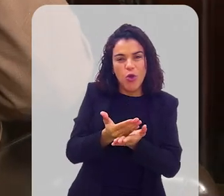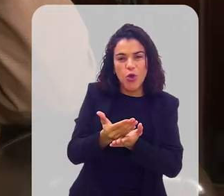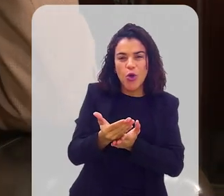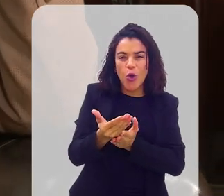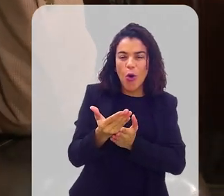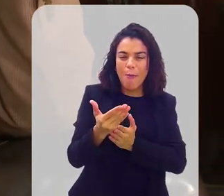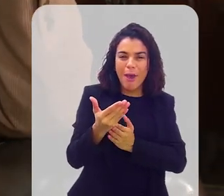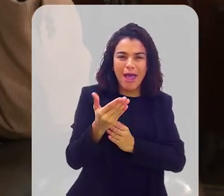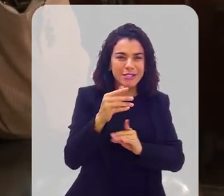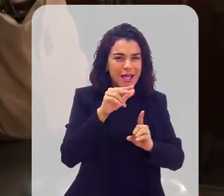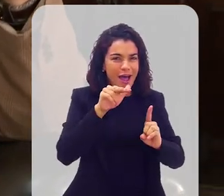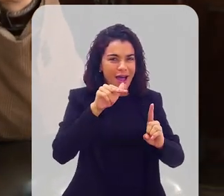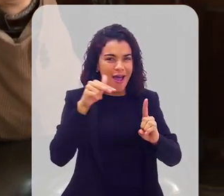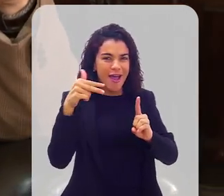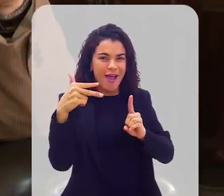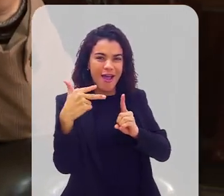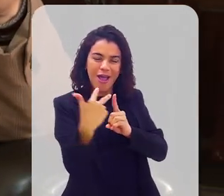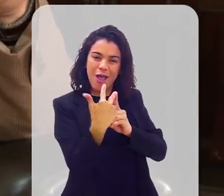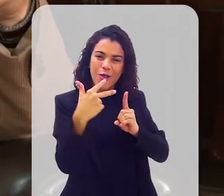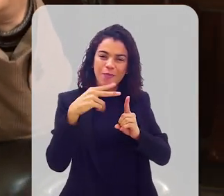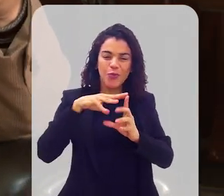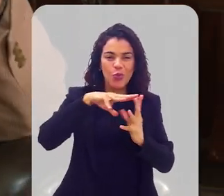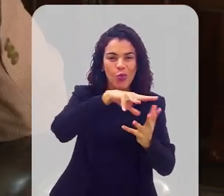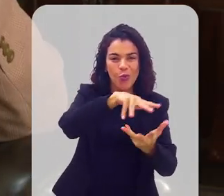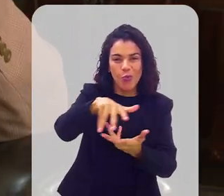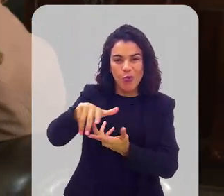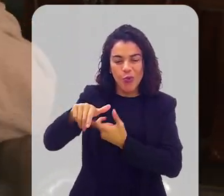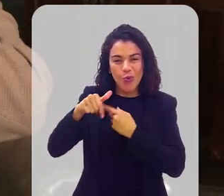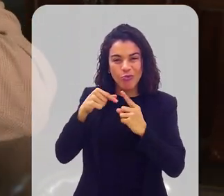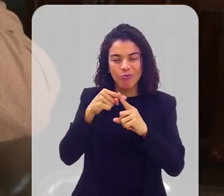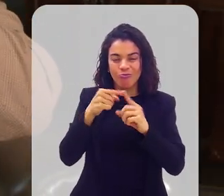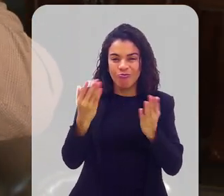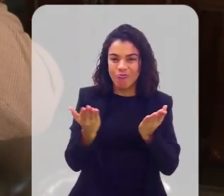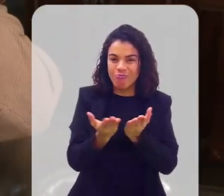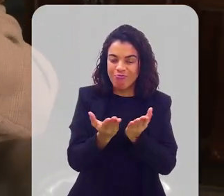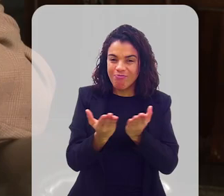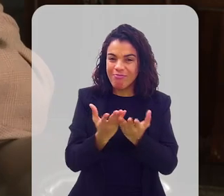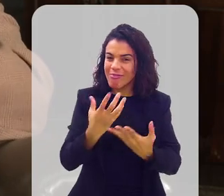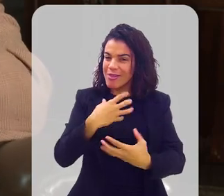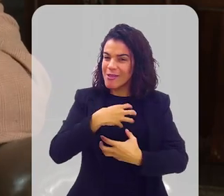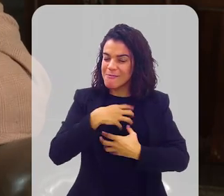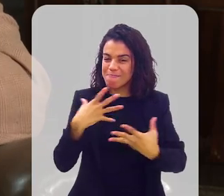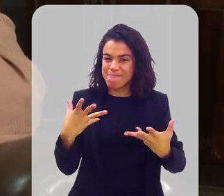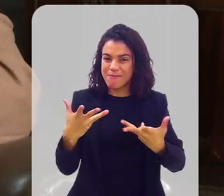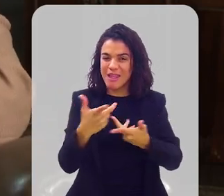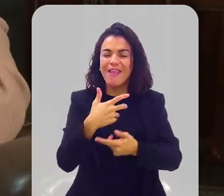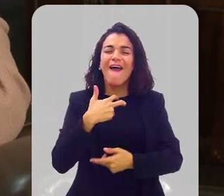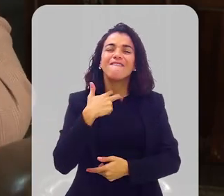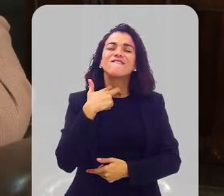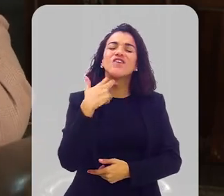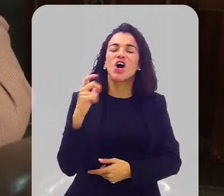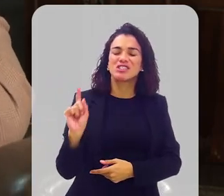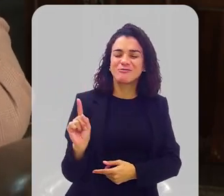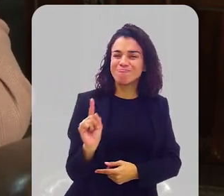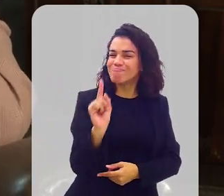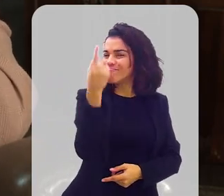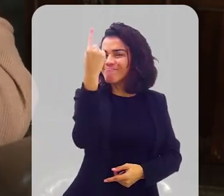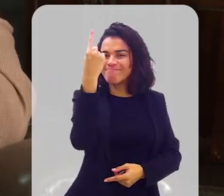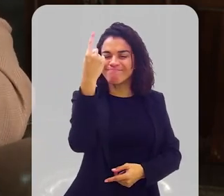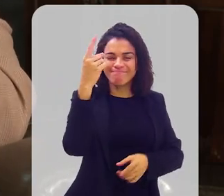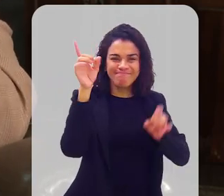começam a despontar no músico, no mundo gospel, ter essa ascensão maravilhosa. E essa mulher tem uma voz